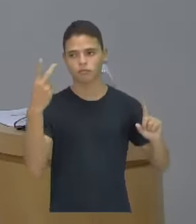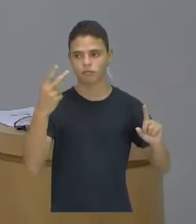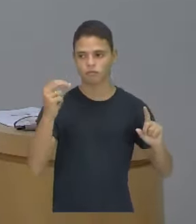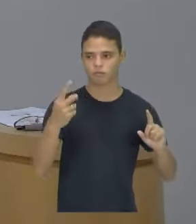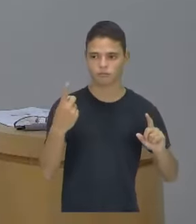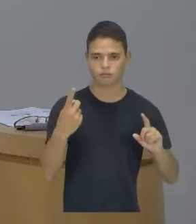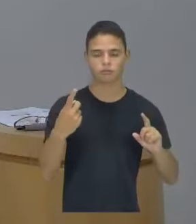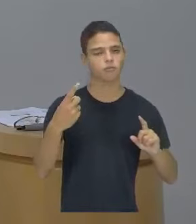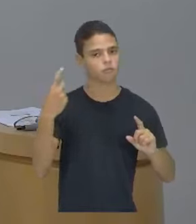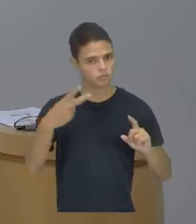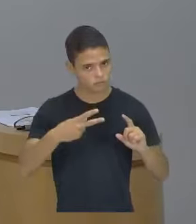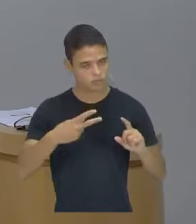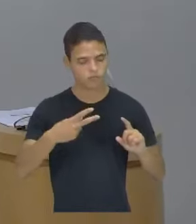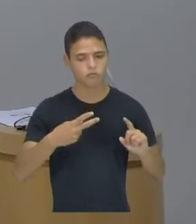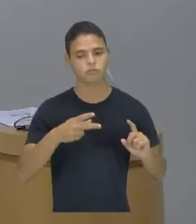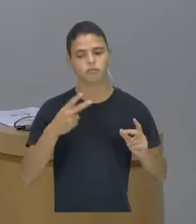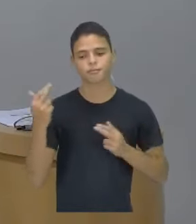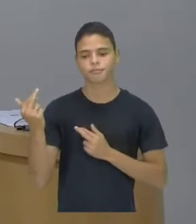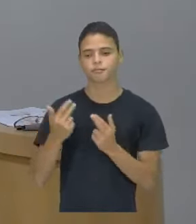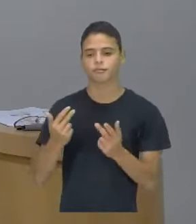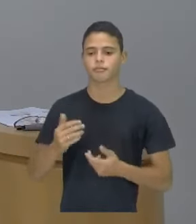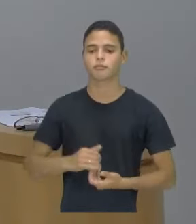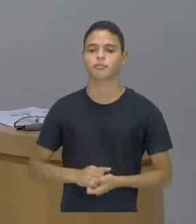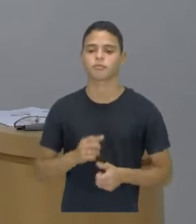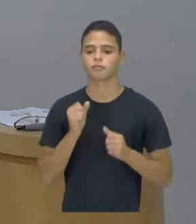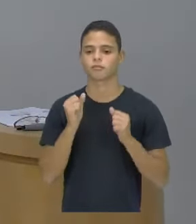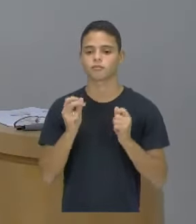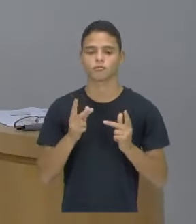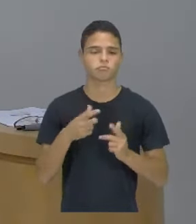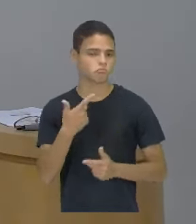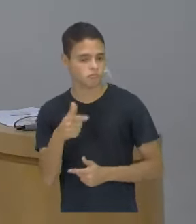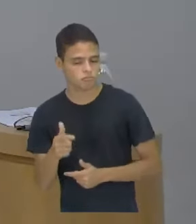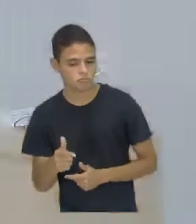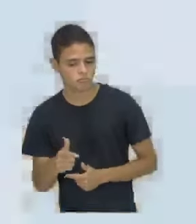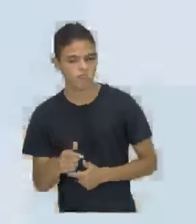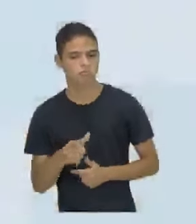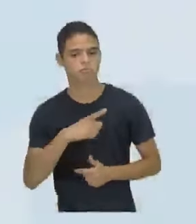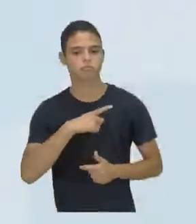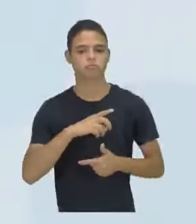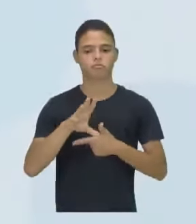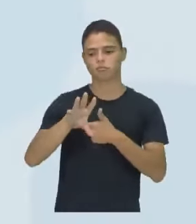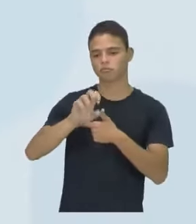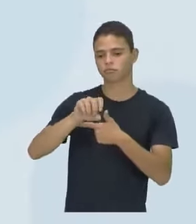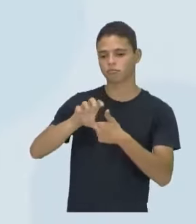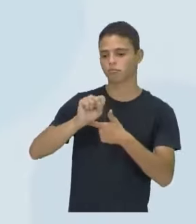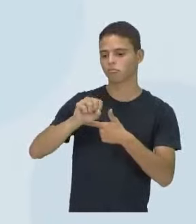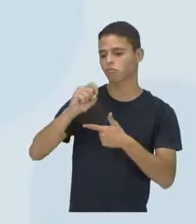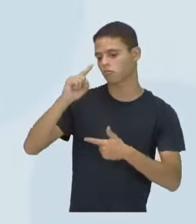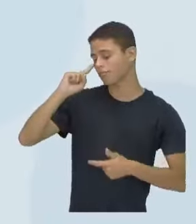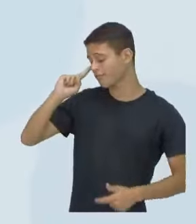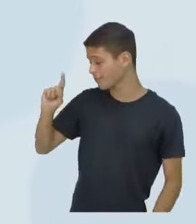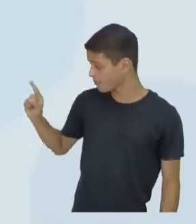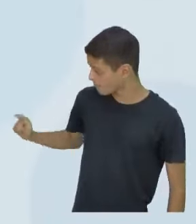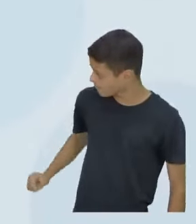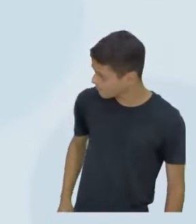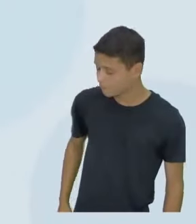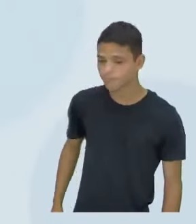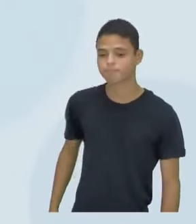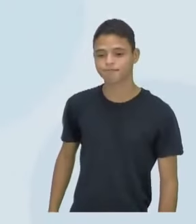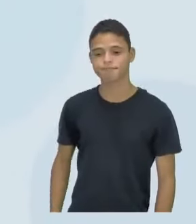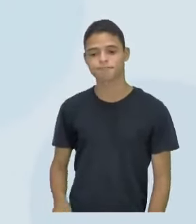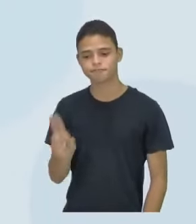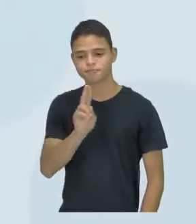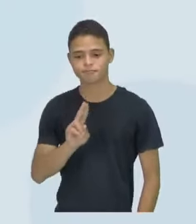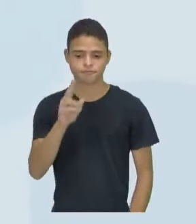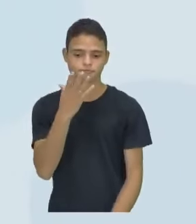o mesmo caderno que vocês têm lá, tudo bem? Então, não tem ainda? QR Code está na tela, e aí você pode baixar utilizando